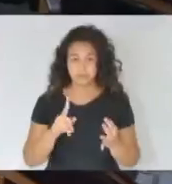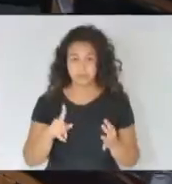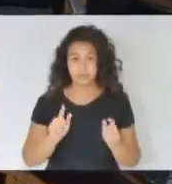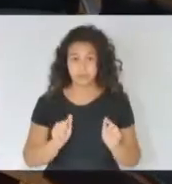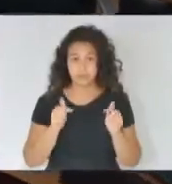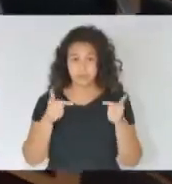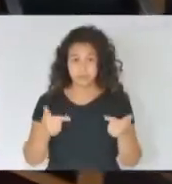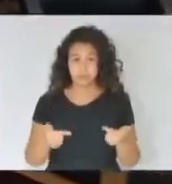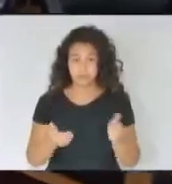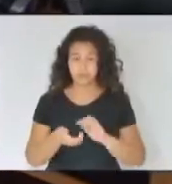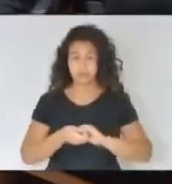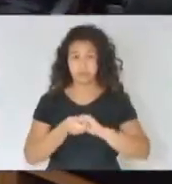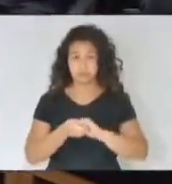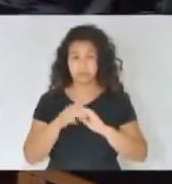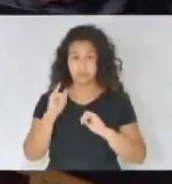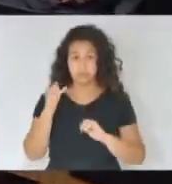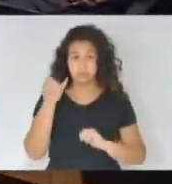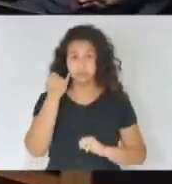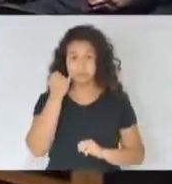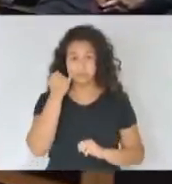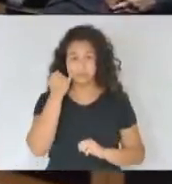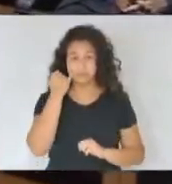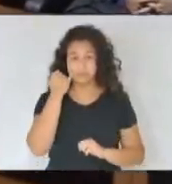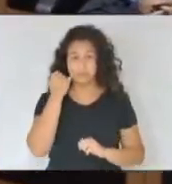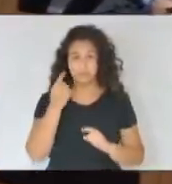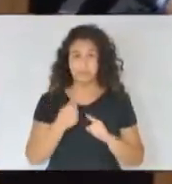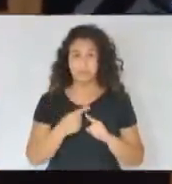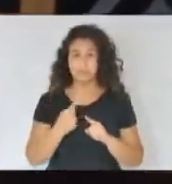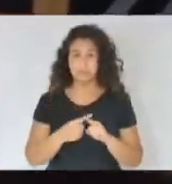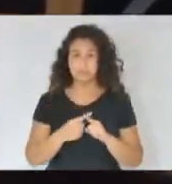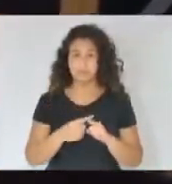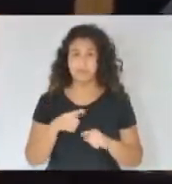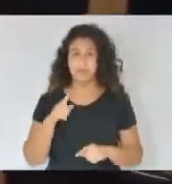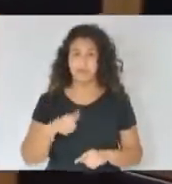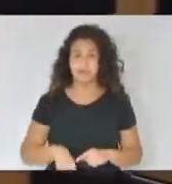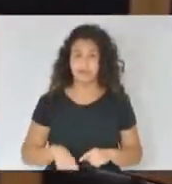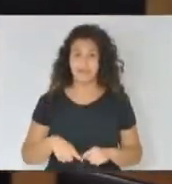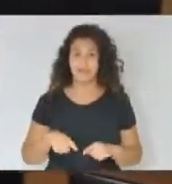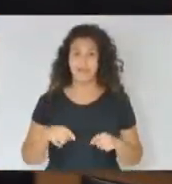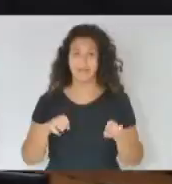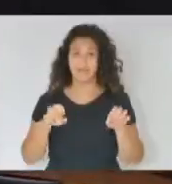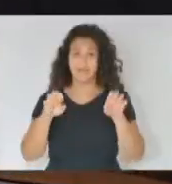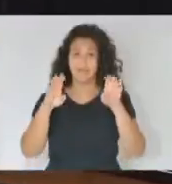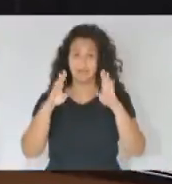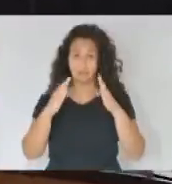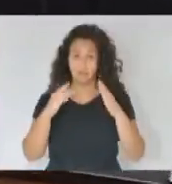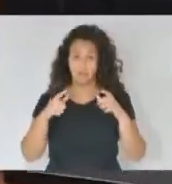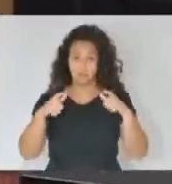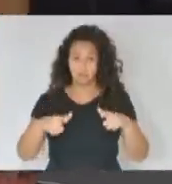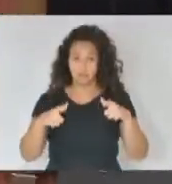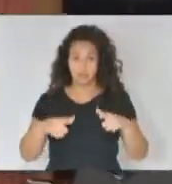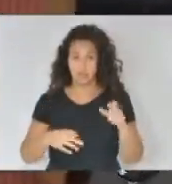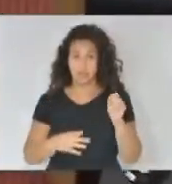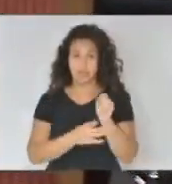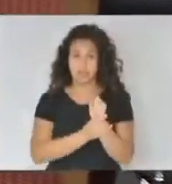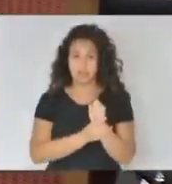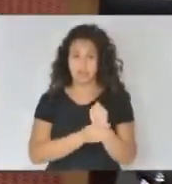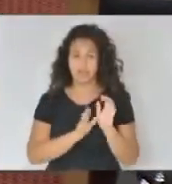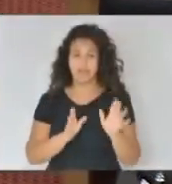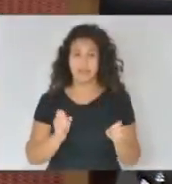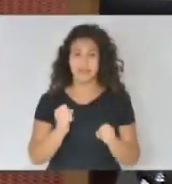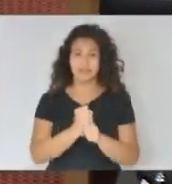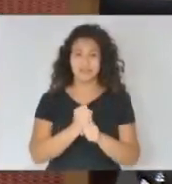deputado Gessé por essa atitude, porque realmente esse complexo de segurança, há mais de